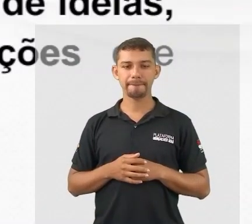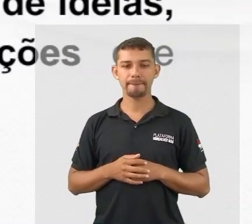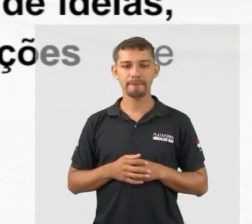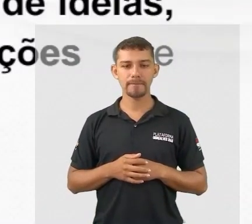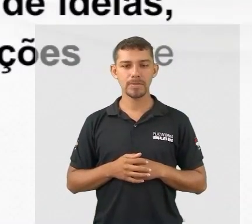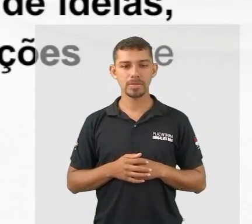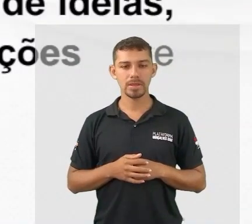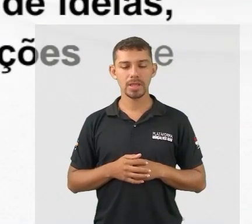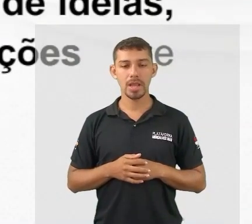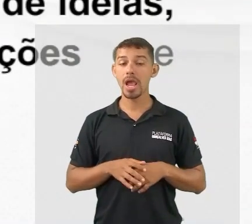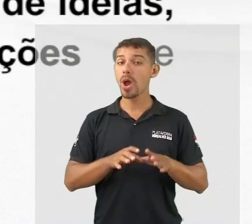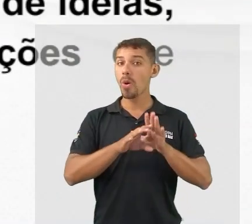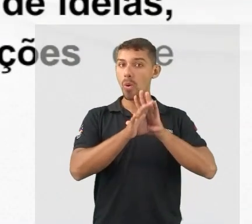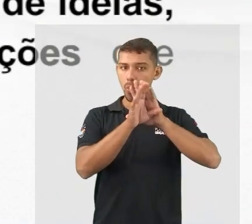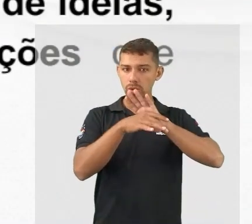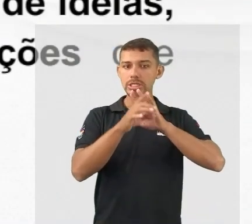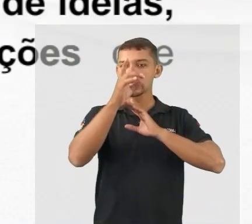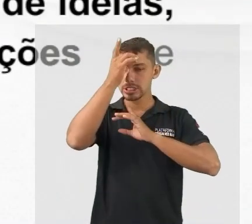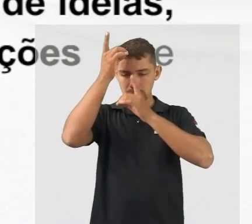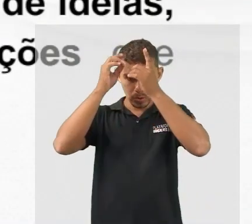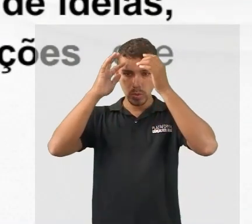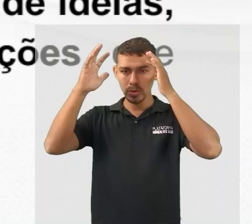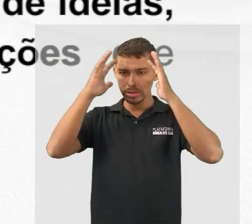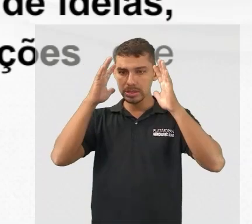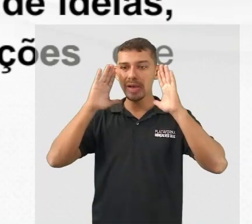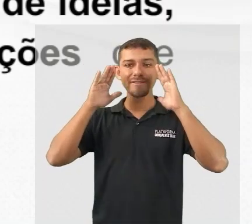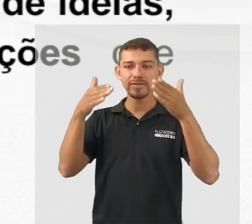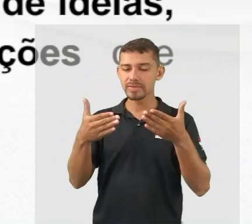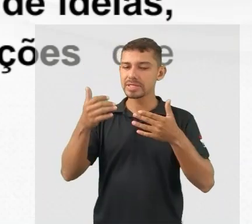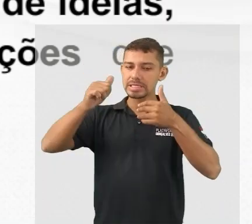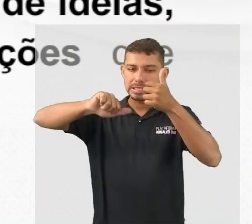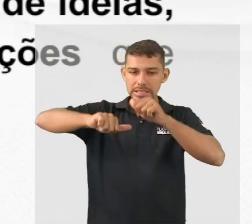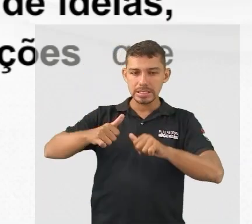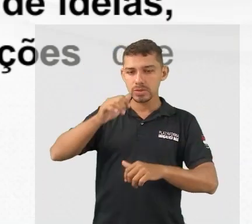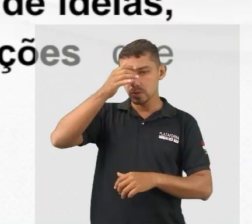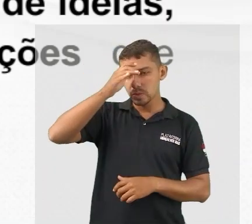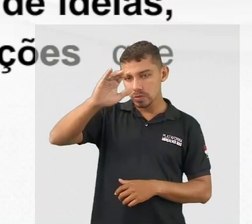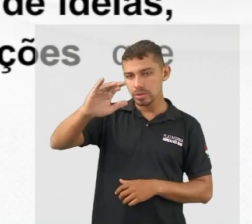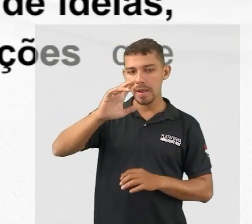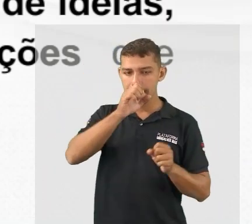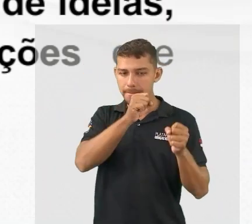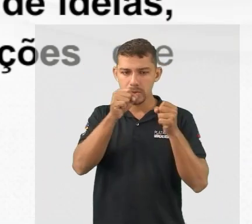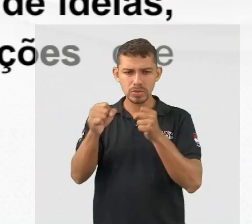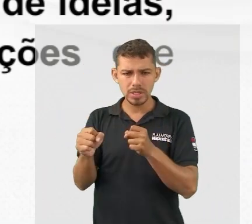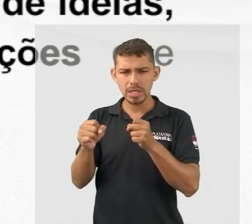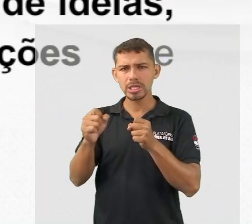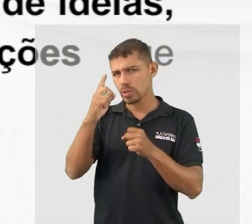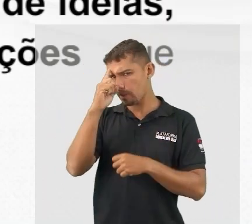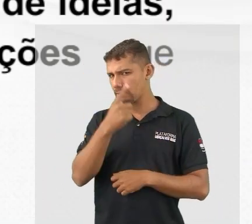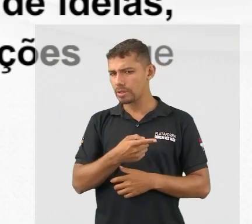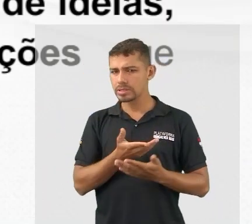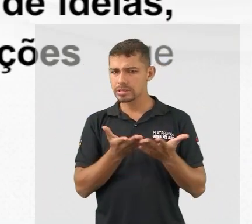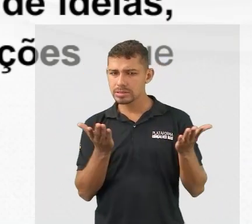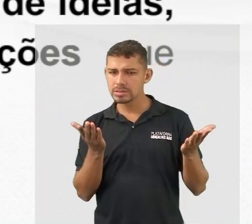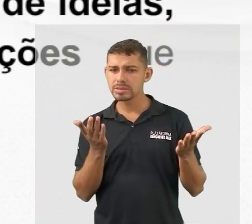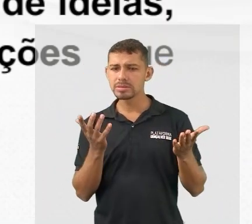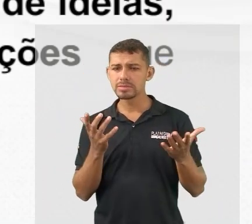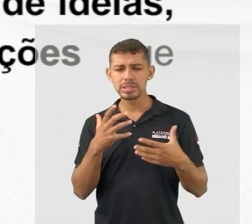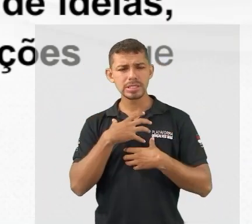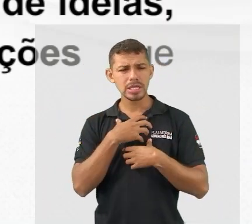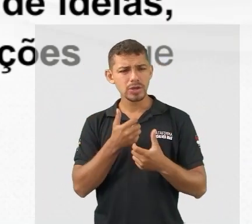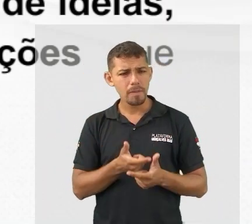O conceito de ideologia é central na análise das relações entre cultura, poder e dominação. Em seu sentido mais